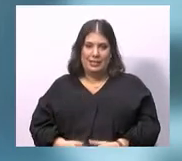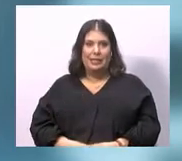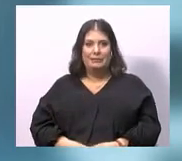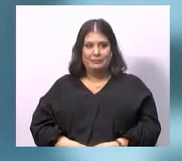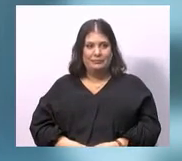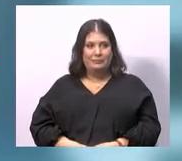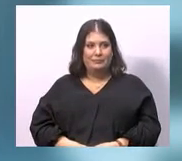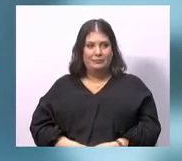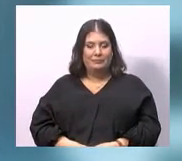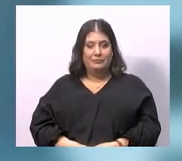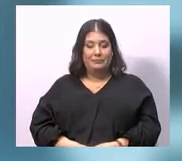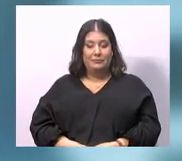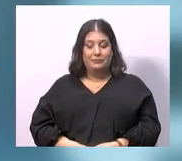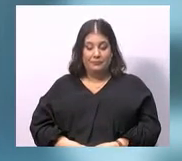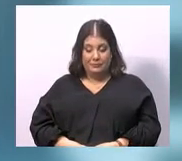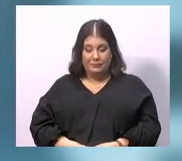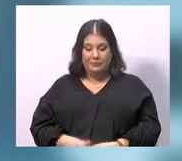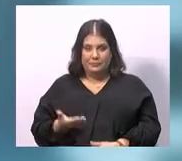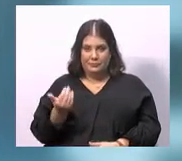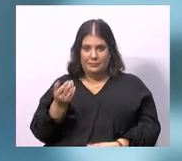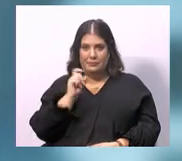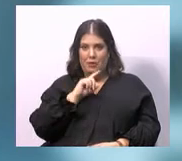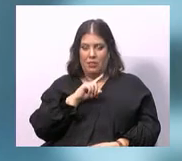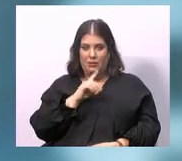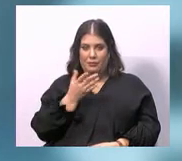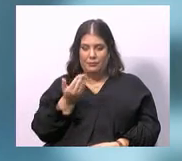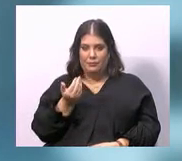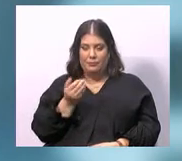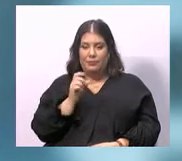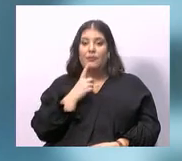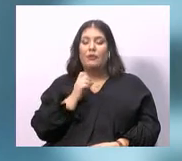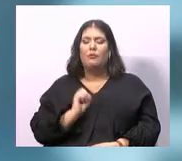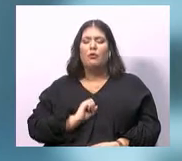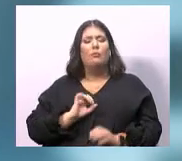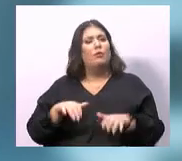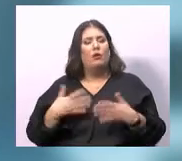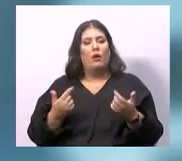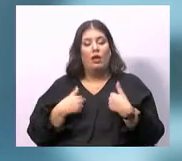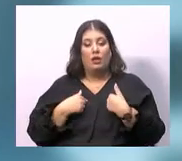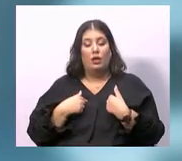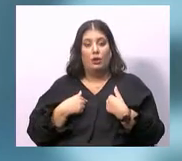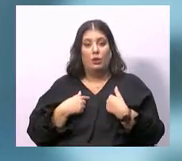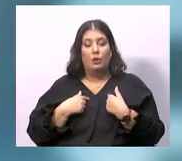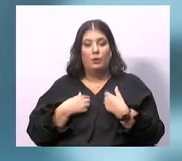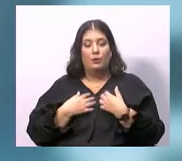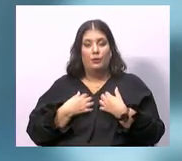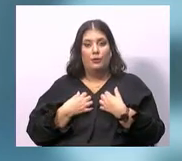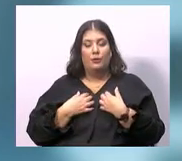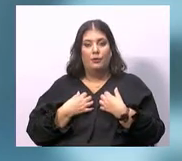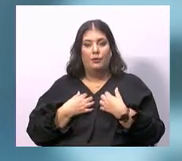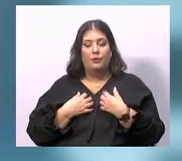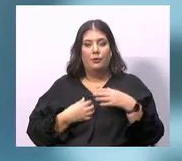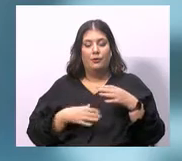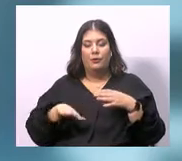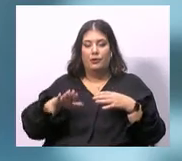obrigada. Pode fazer a sua pergunta. A minha pergunta é o seguinte: eu tenho no